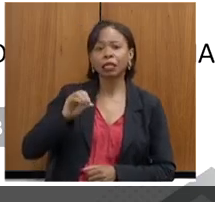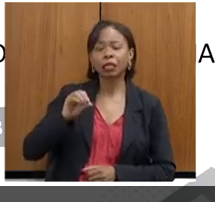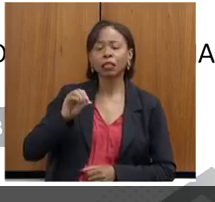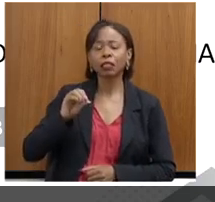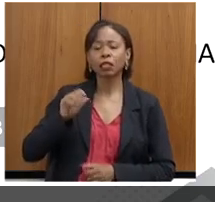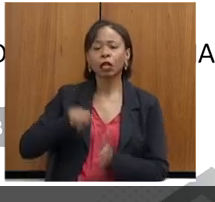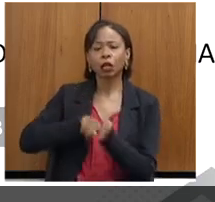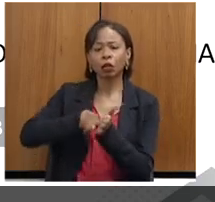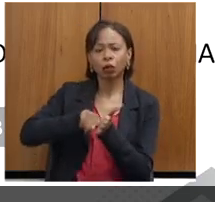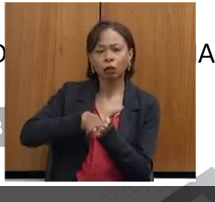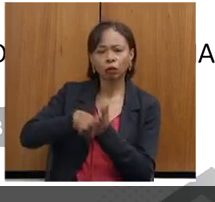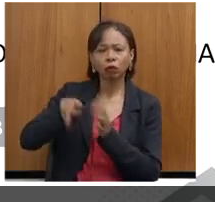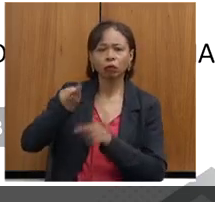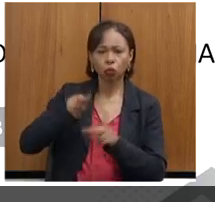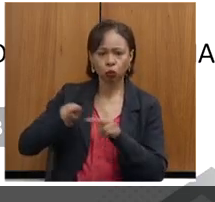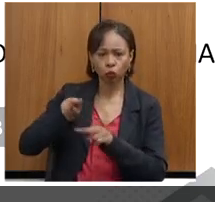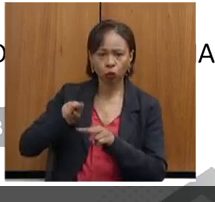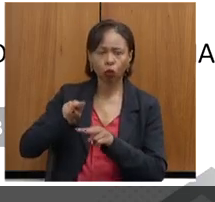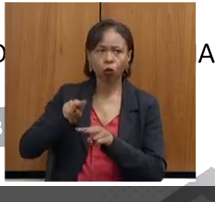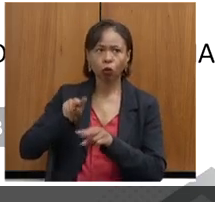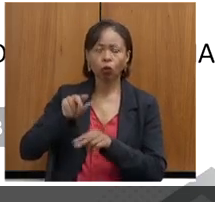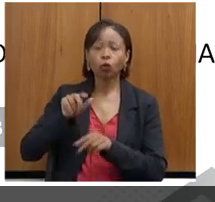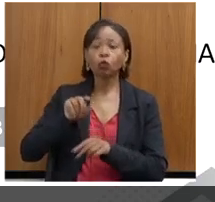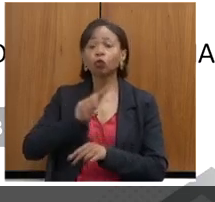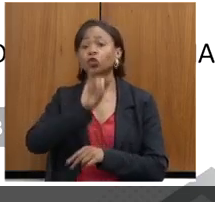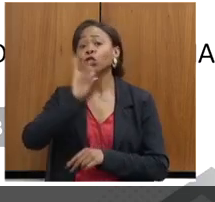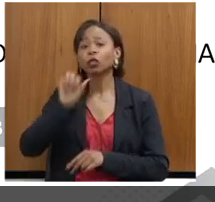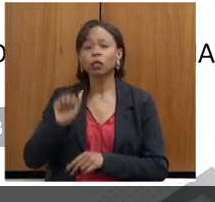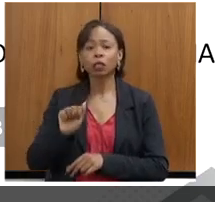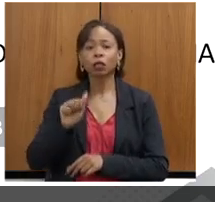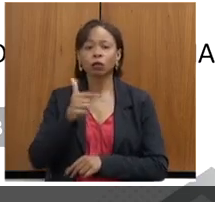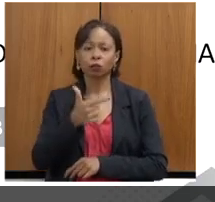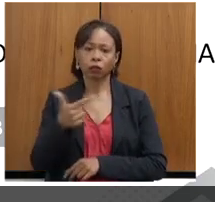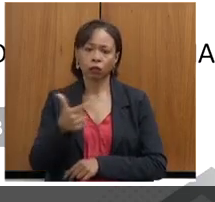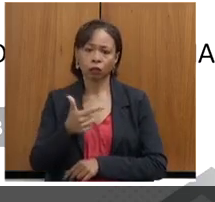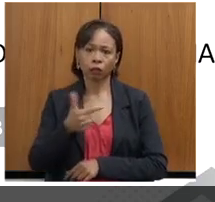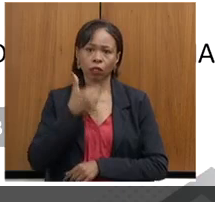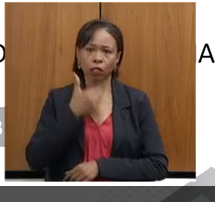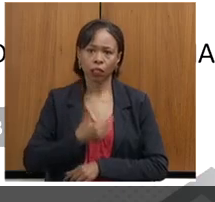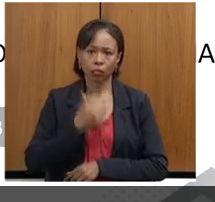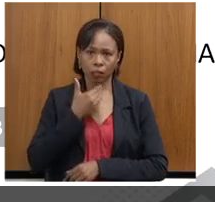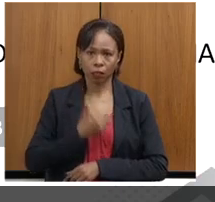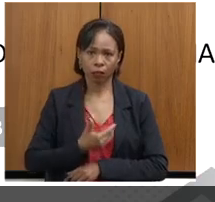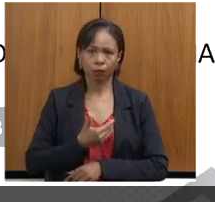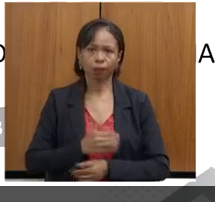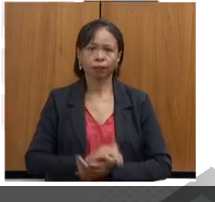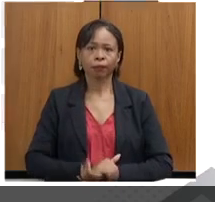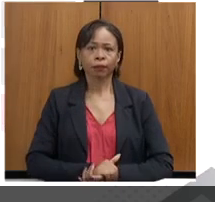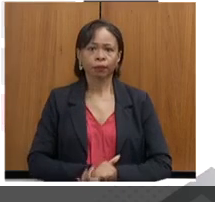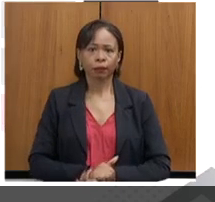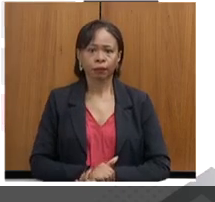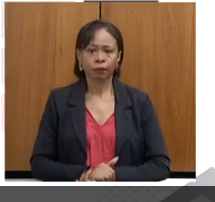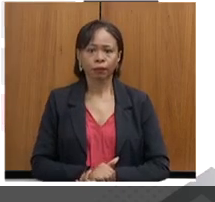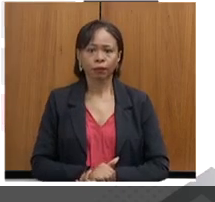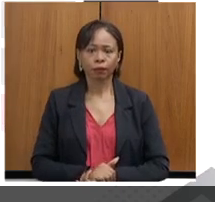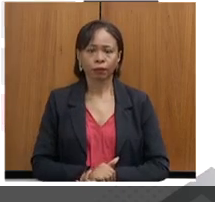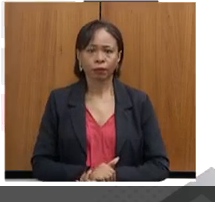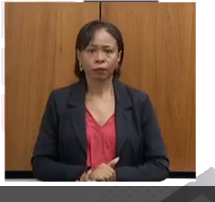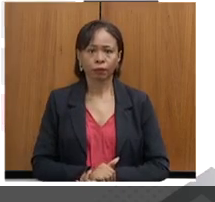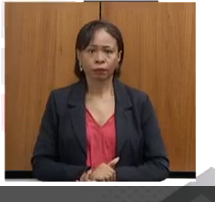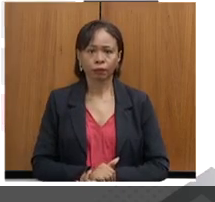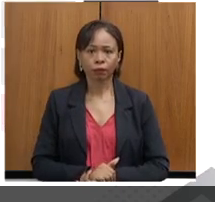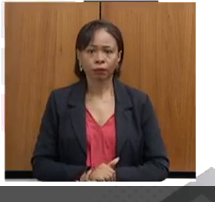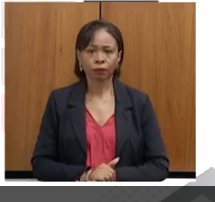que deve ocorrer agora no dia vinte e dois de Dezembro pode passar em